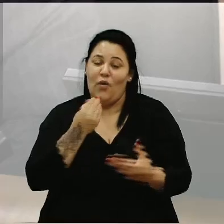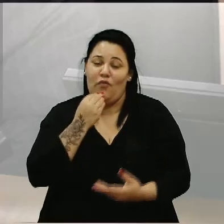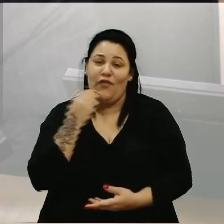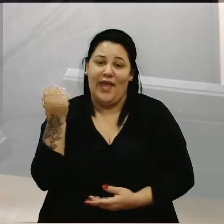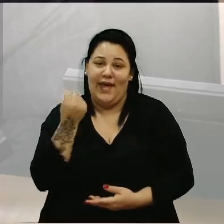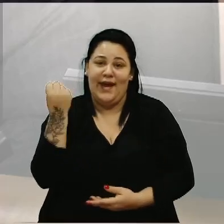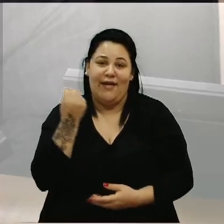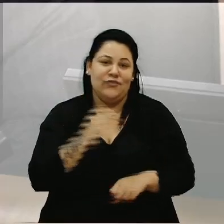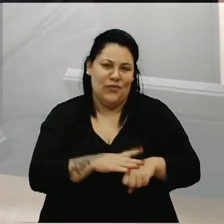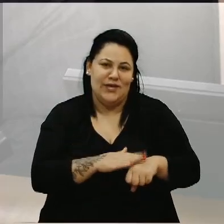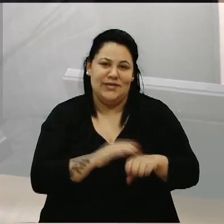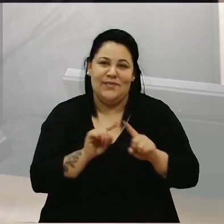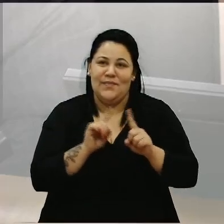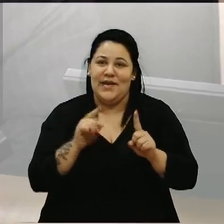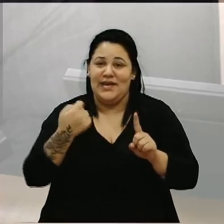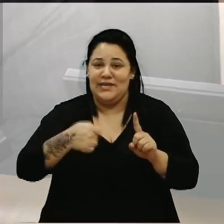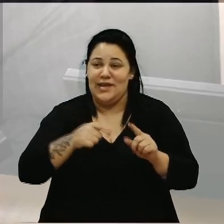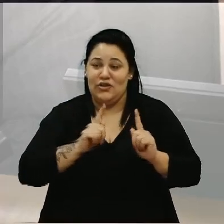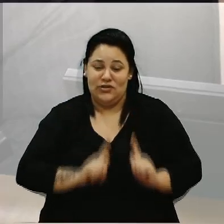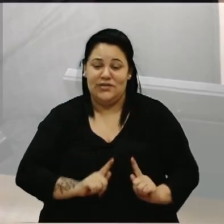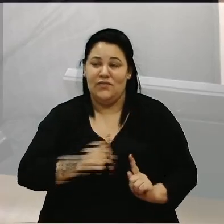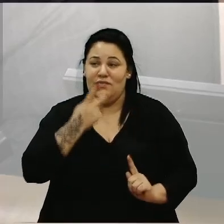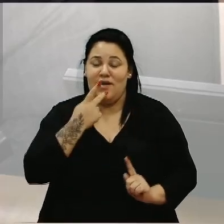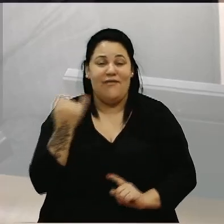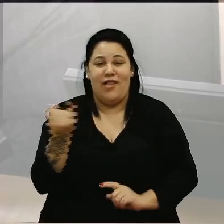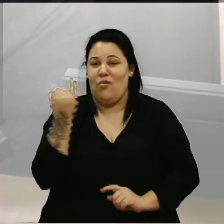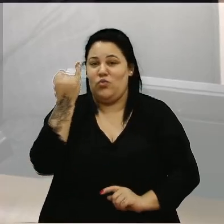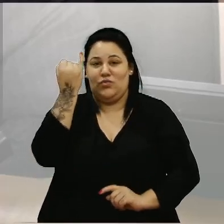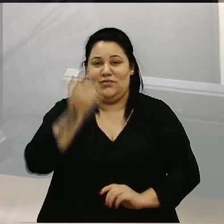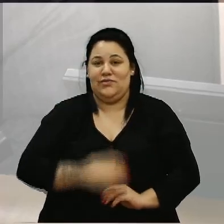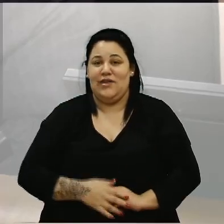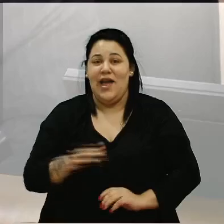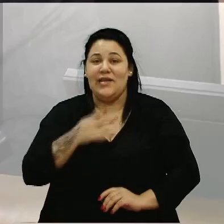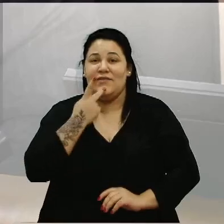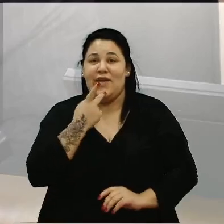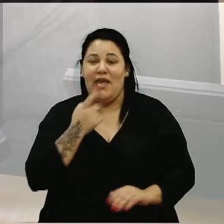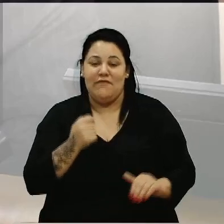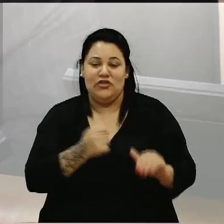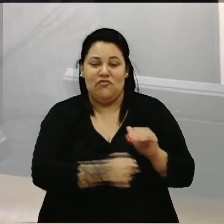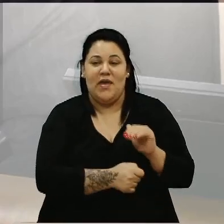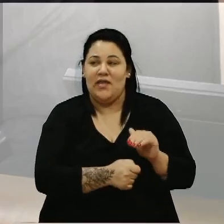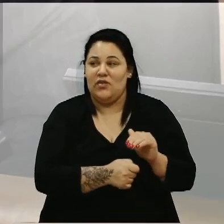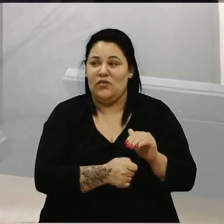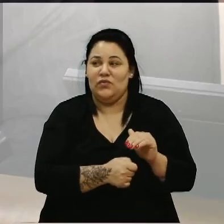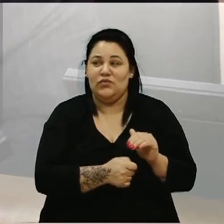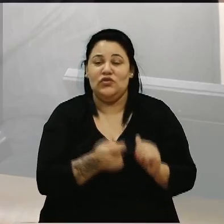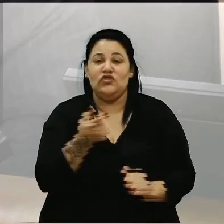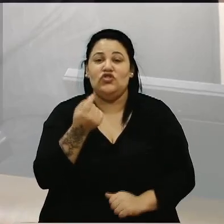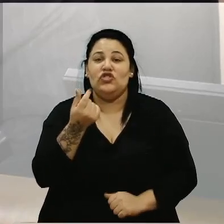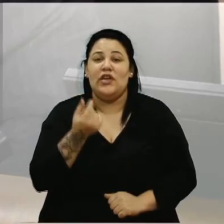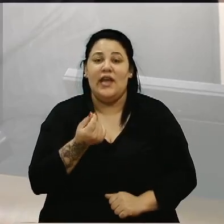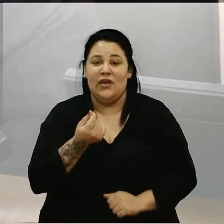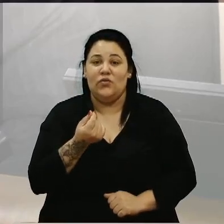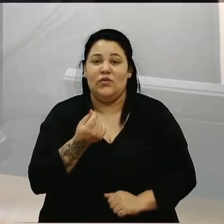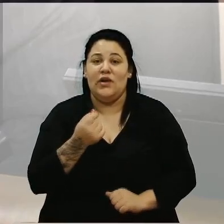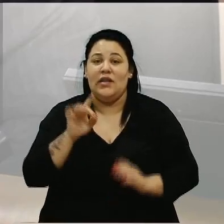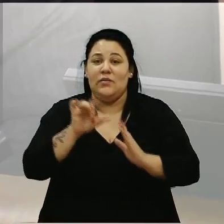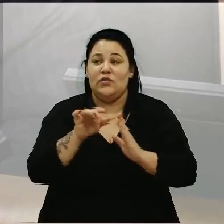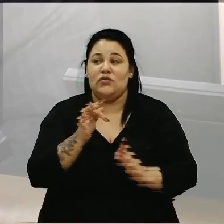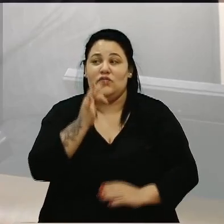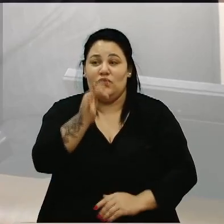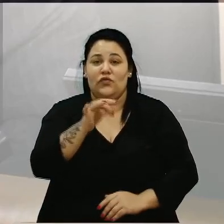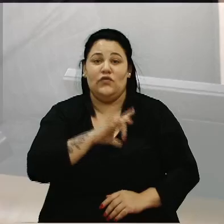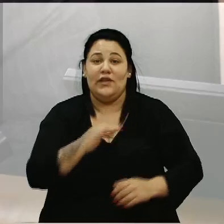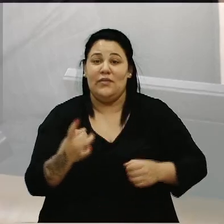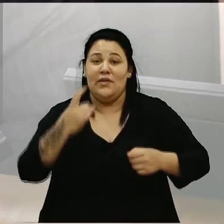Mas a necessidade de gestão é muito importante. Muitas vezes tu faz um investimento maior em alguma área, lá na frente ela vai te dar um retorno muito maior. E vai te